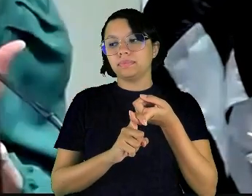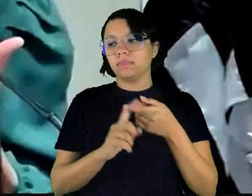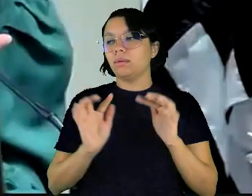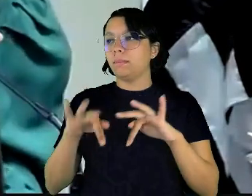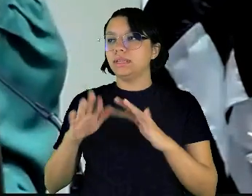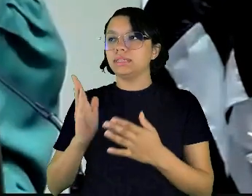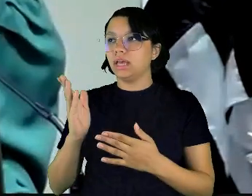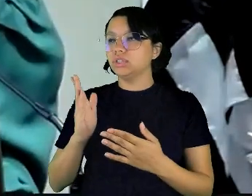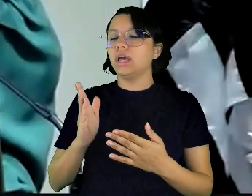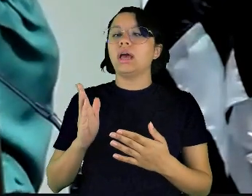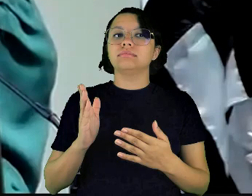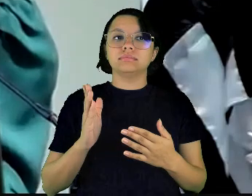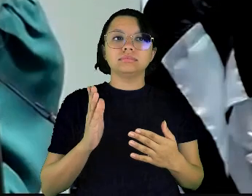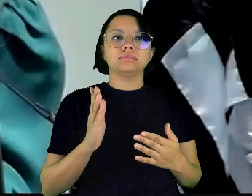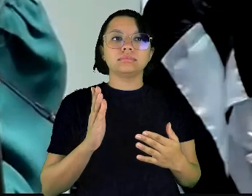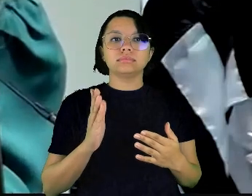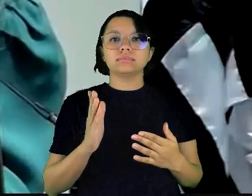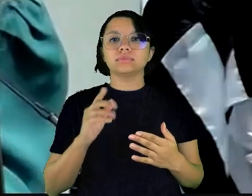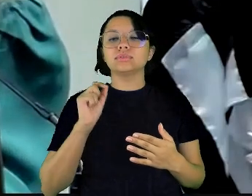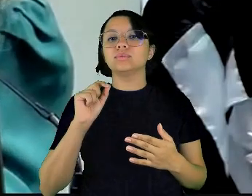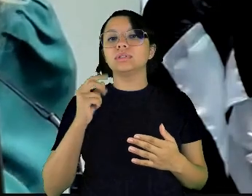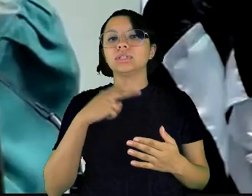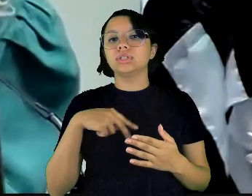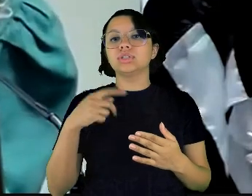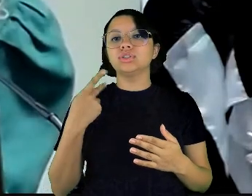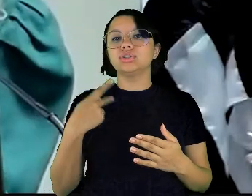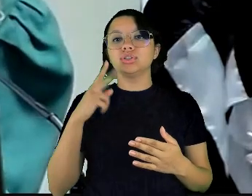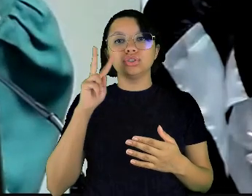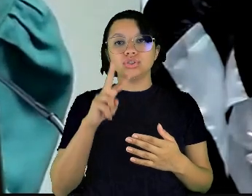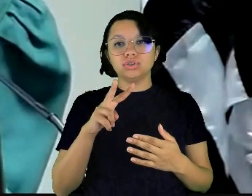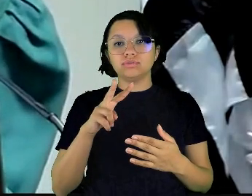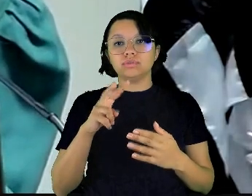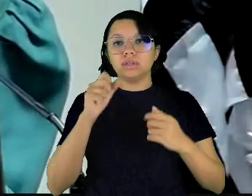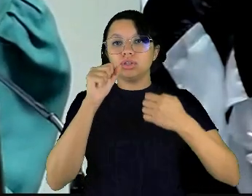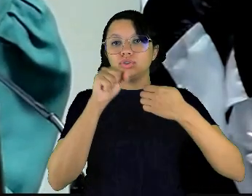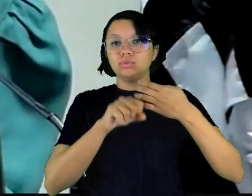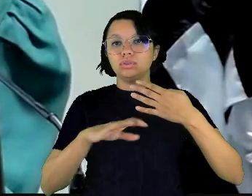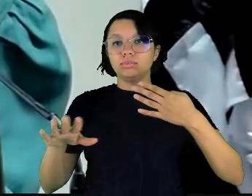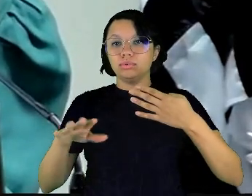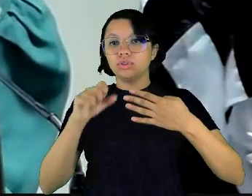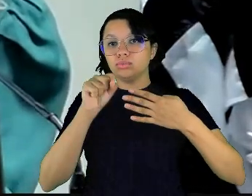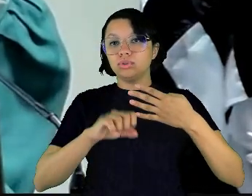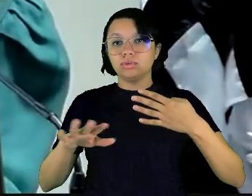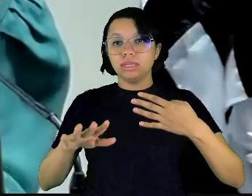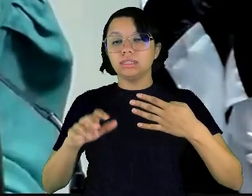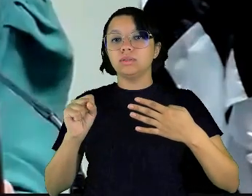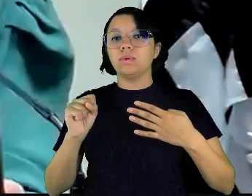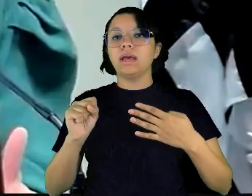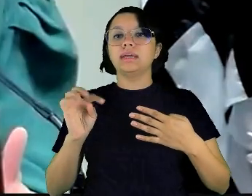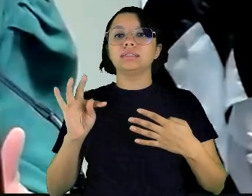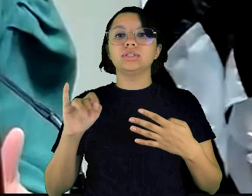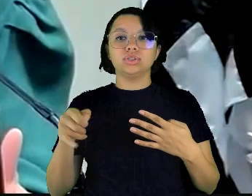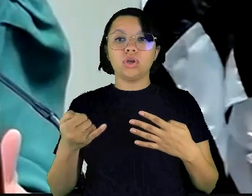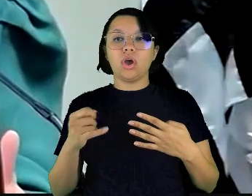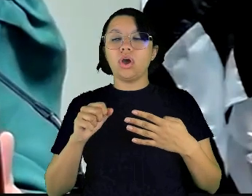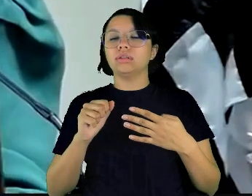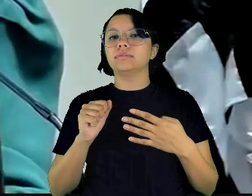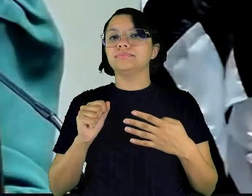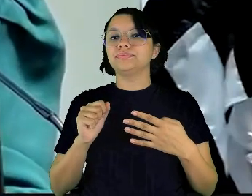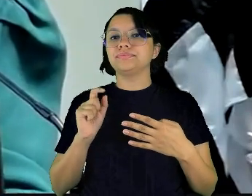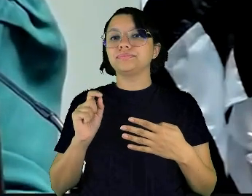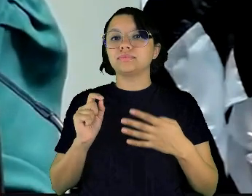encerrar, o que nós vimos na jurisprudência do STJ. A jurisprudência do